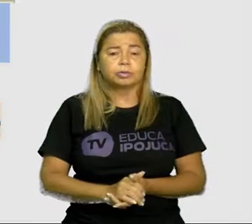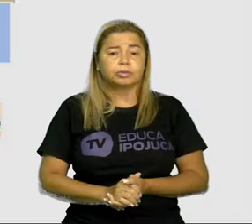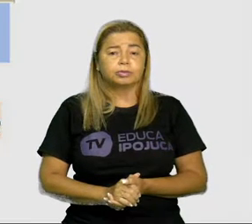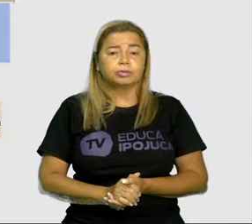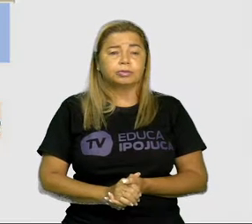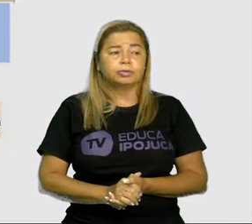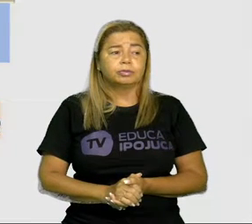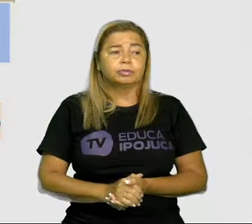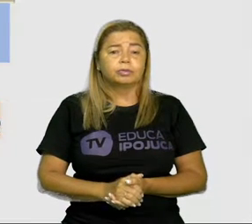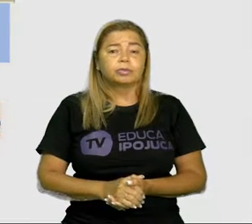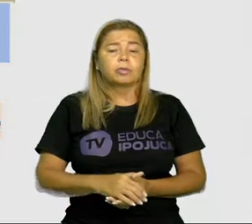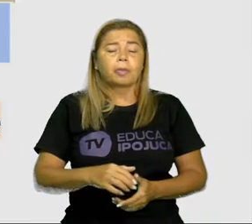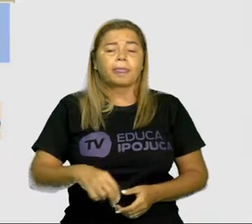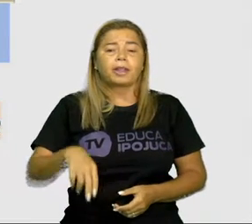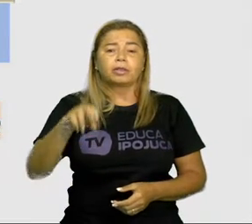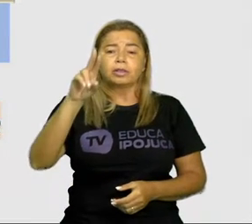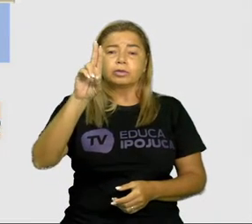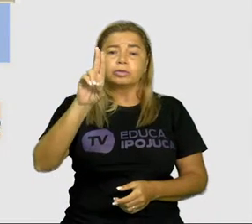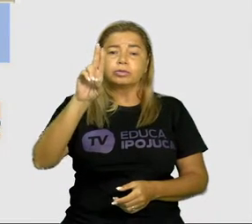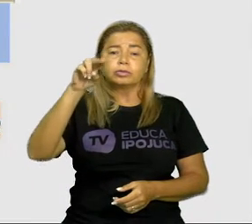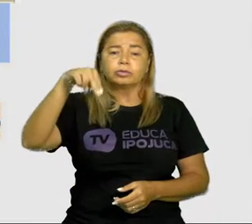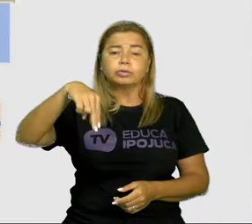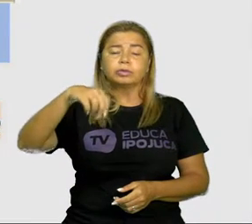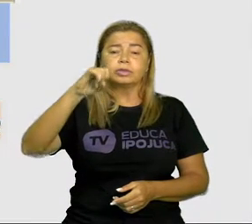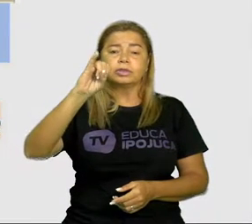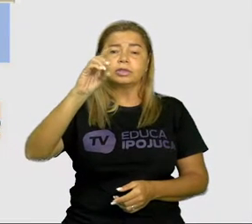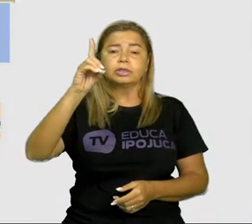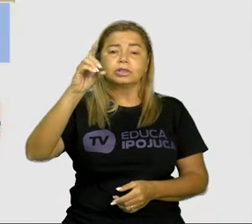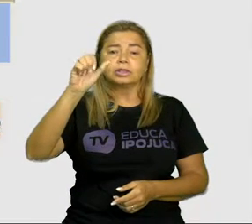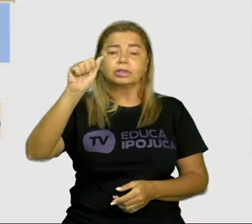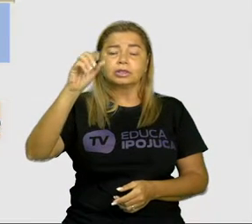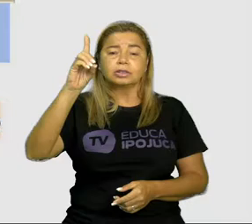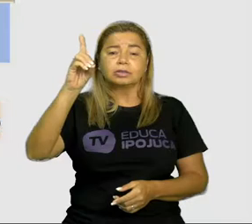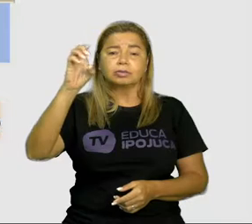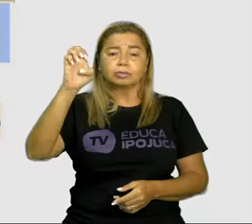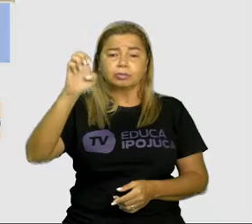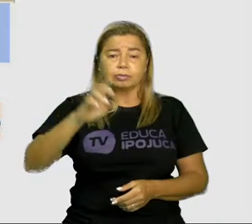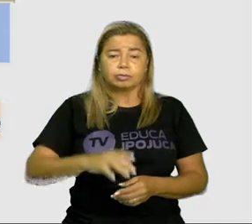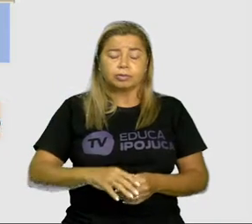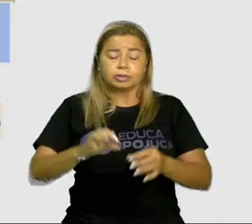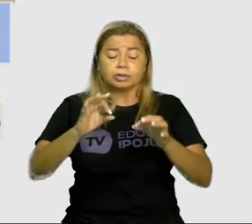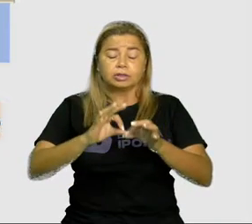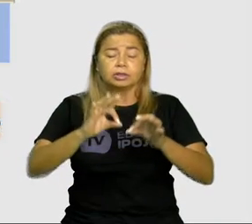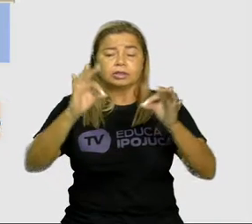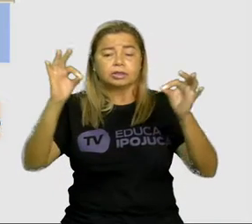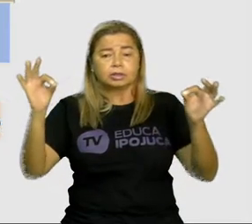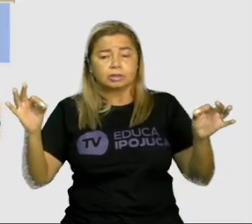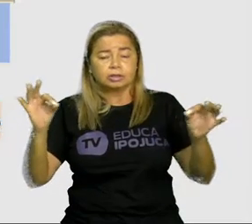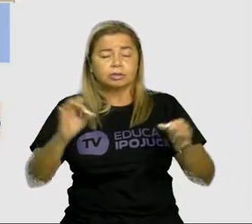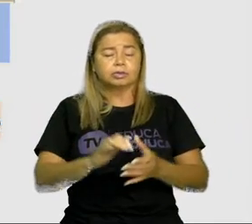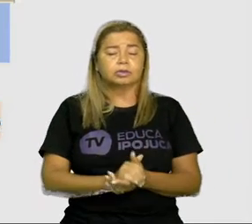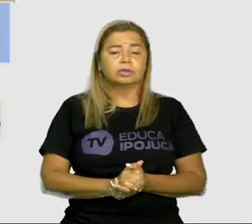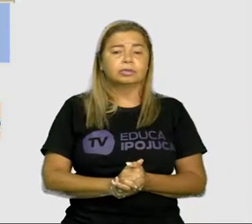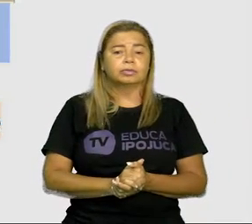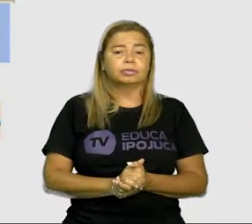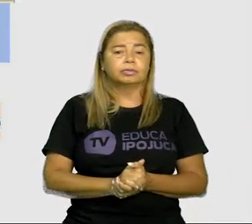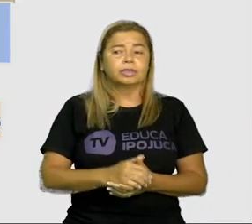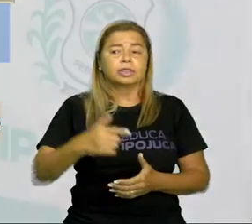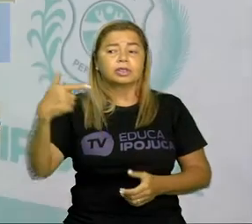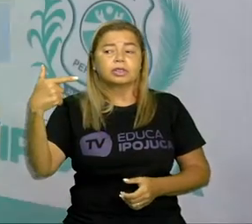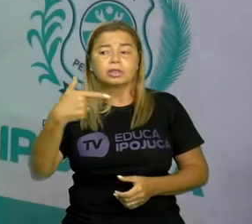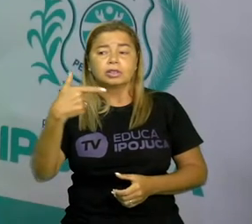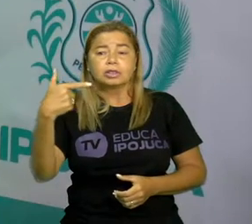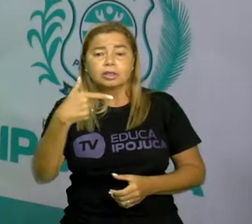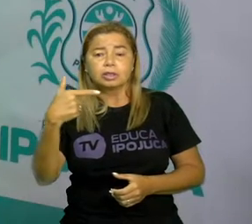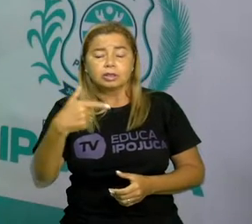é unidade simples. Aqui, primeira ordem, unidade. Segunda ordem,